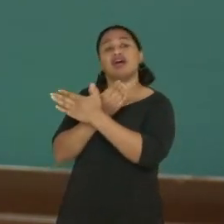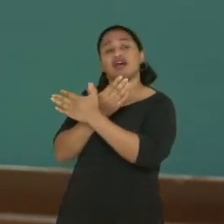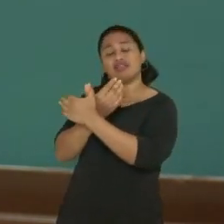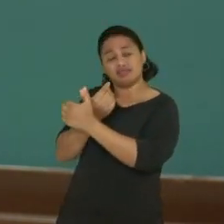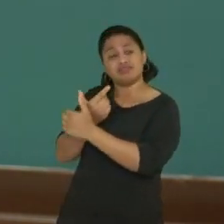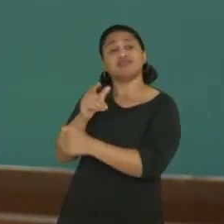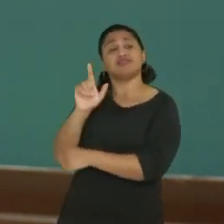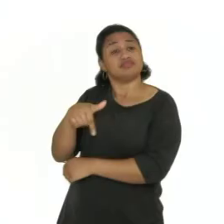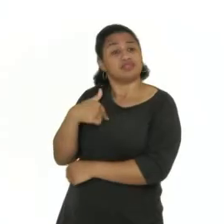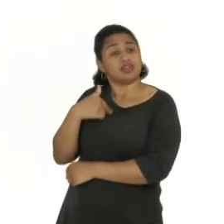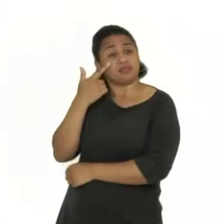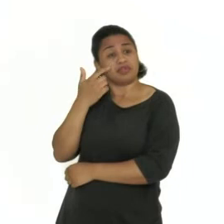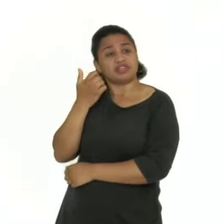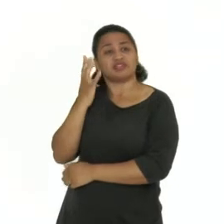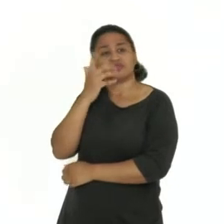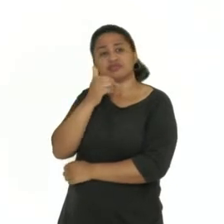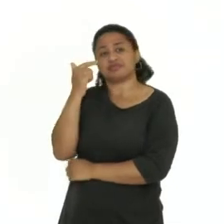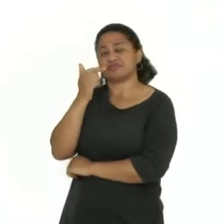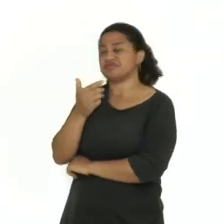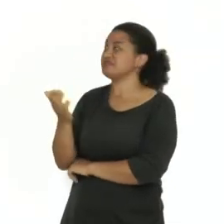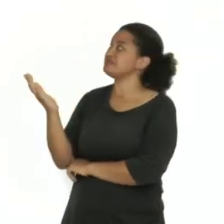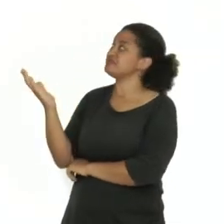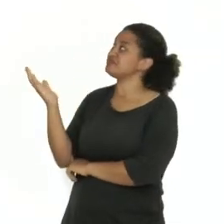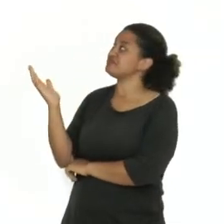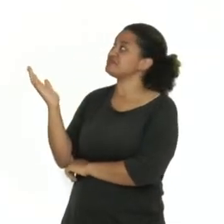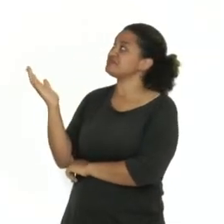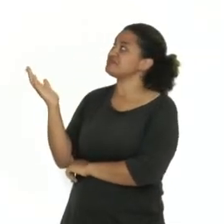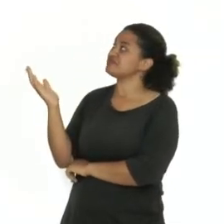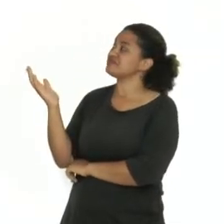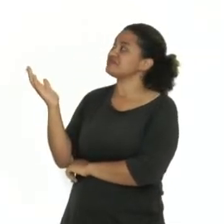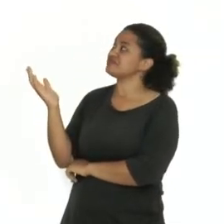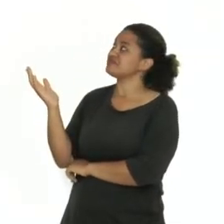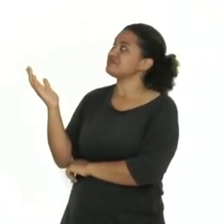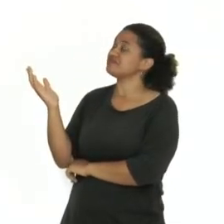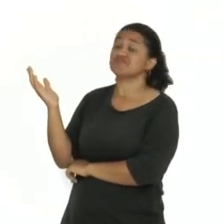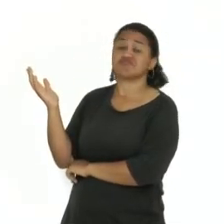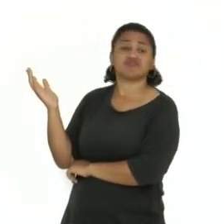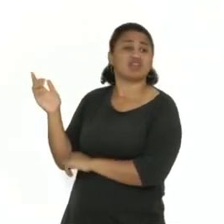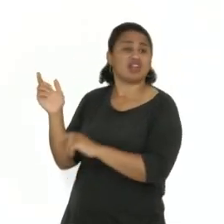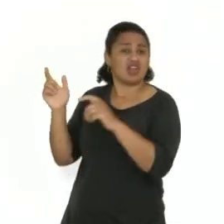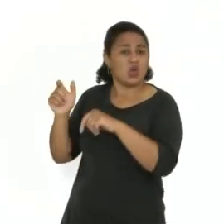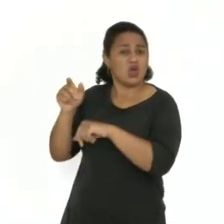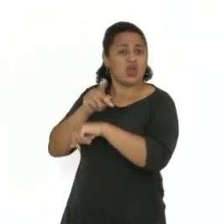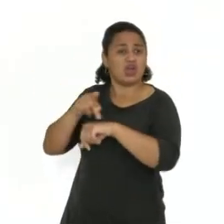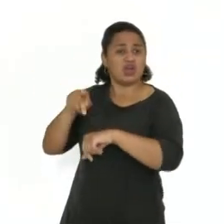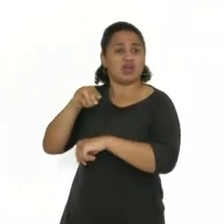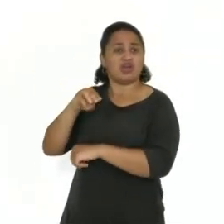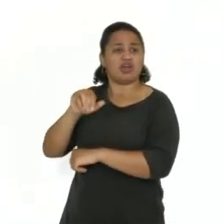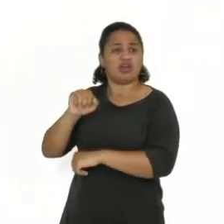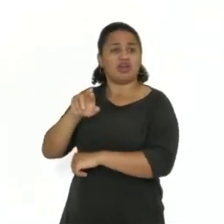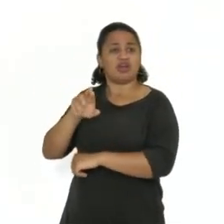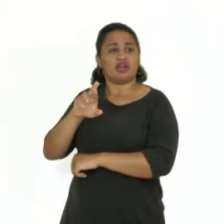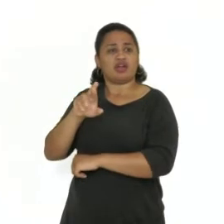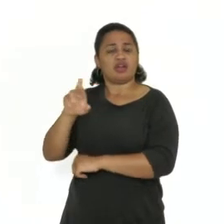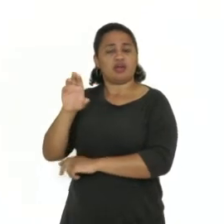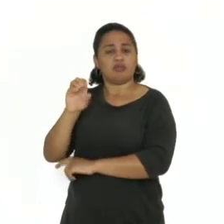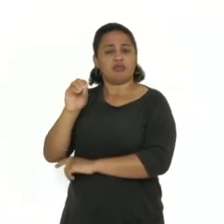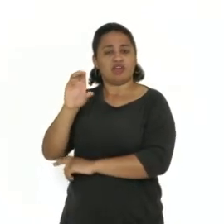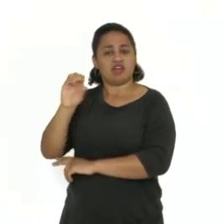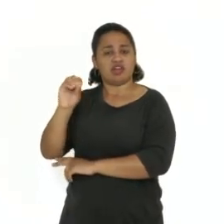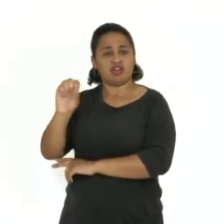Olha que linda ela. Da Cordilheira dos Atlas, no Marrocos. Seu nome científico é